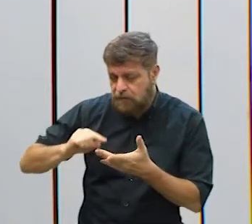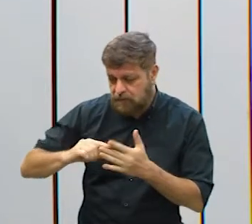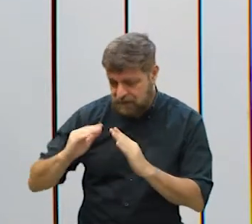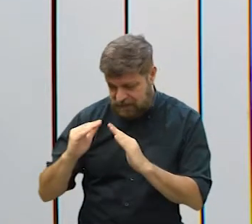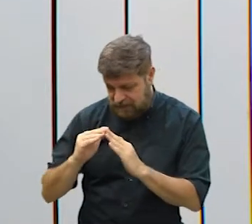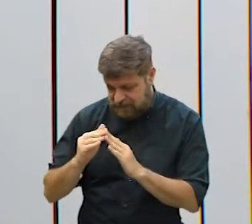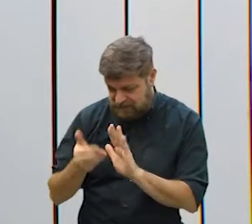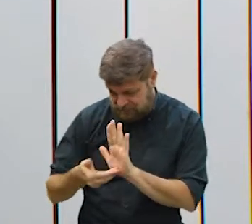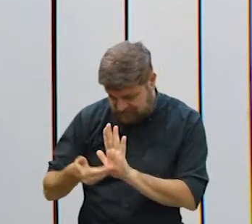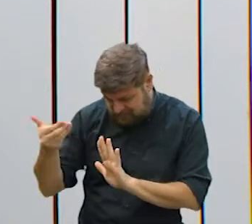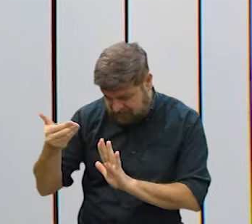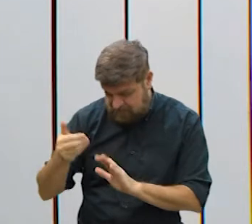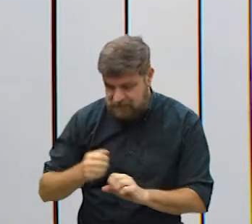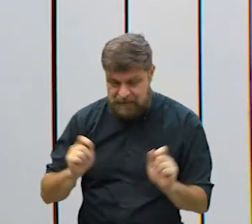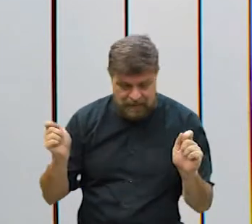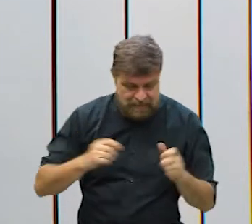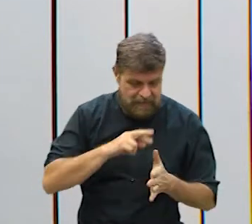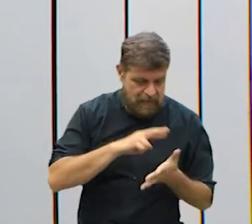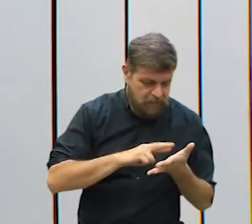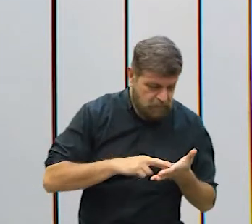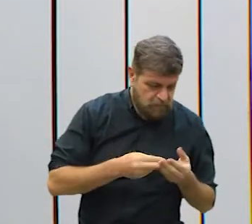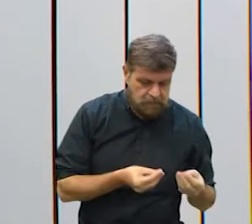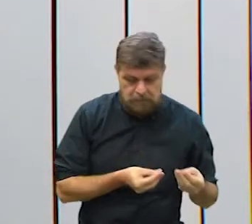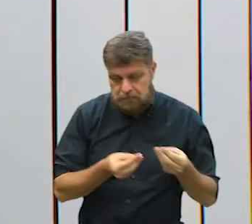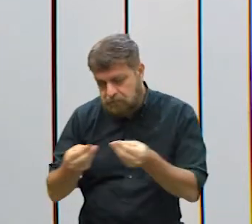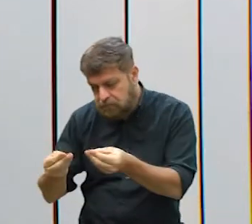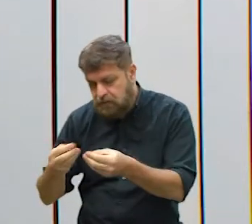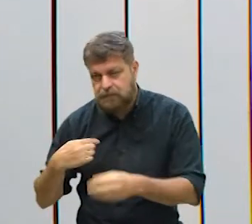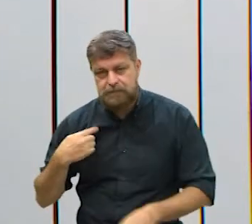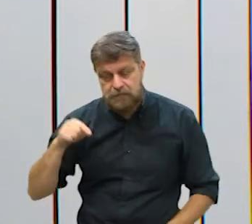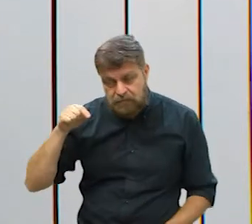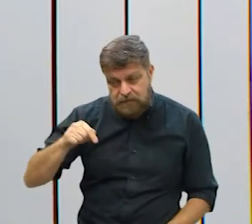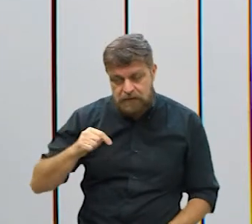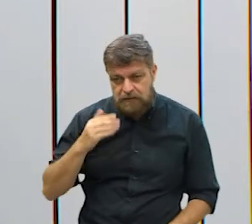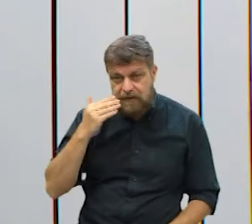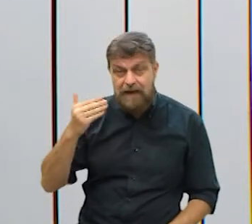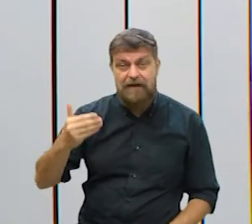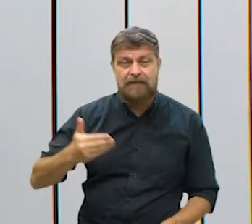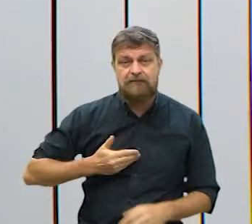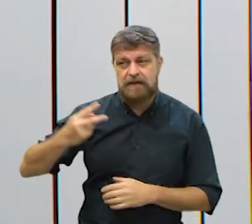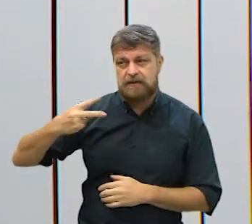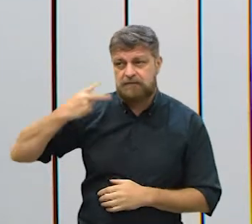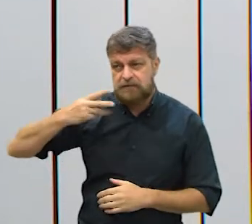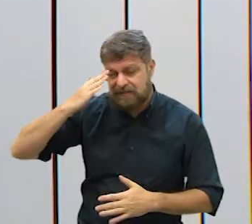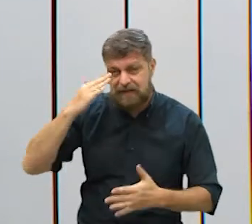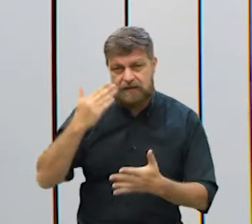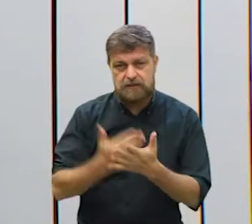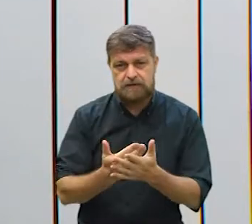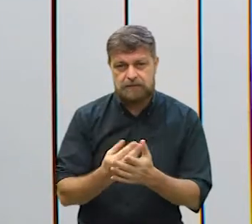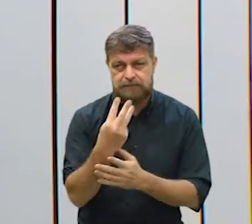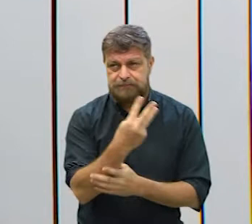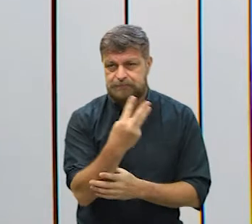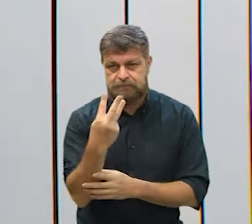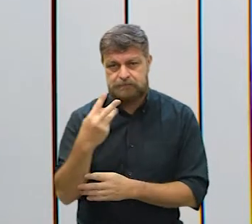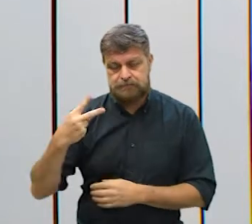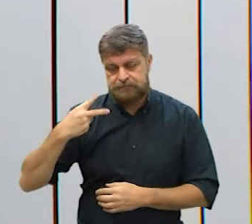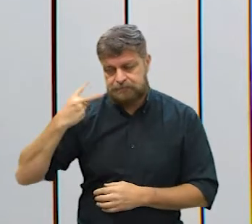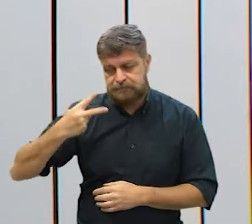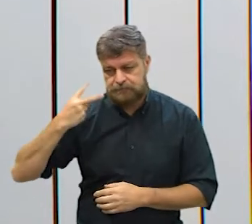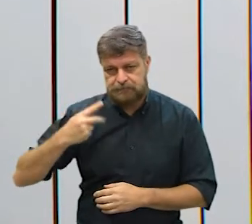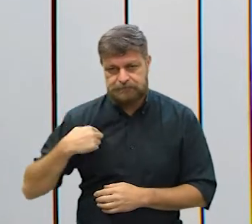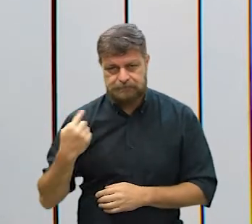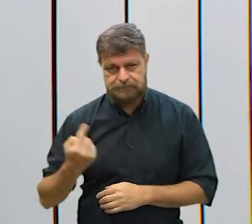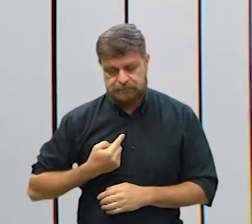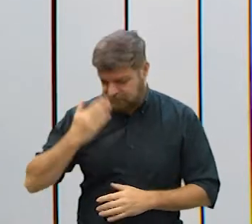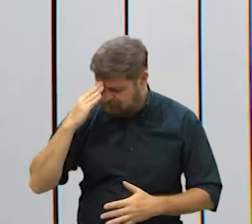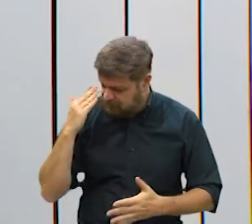não, vai dar para fazer, e passar essa segurança. Eles veem muito isso nos vereadores. Acho que nos 33, né, eles deram